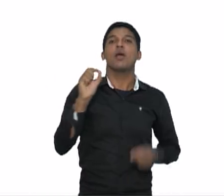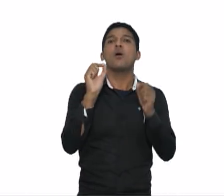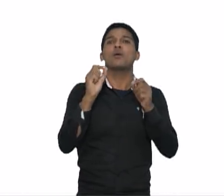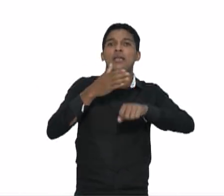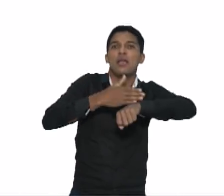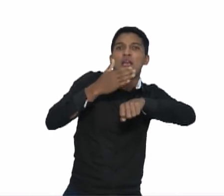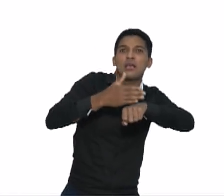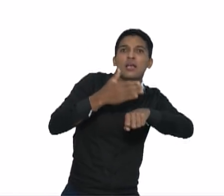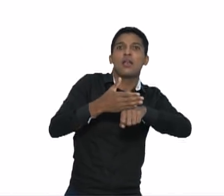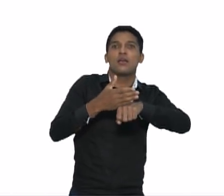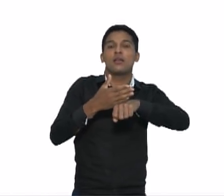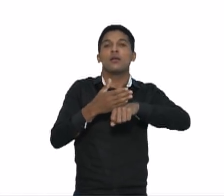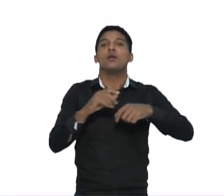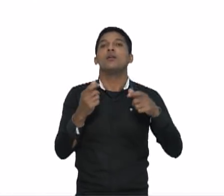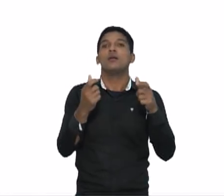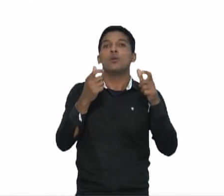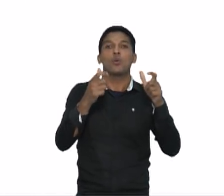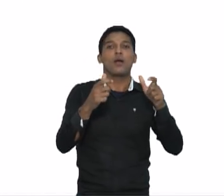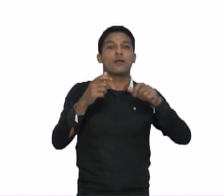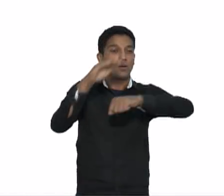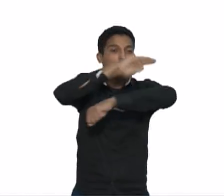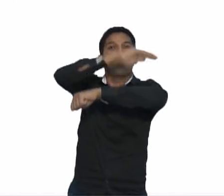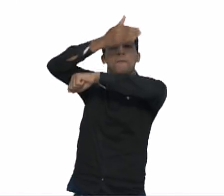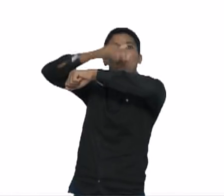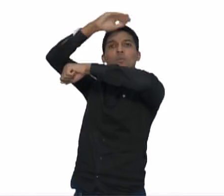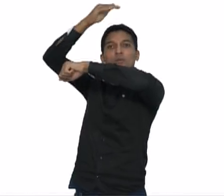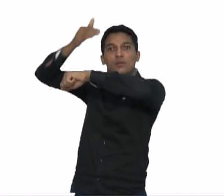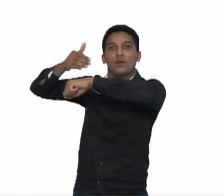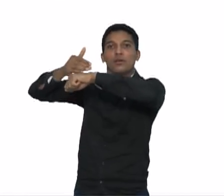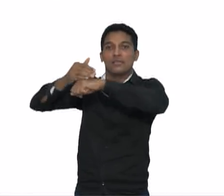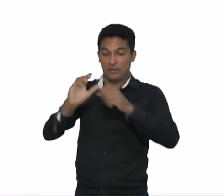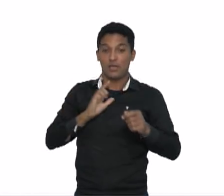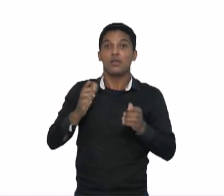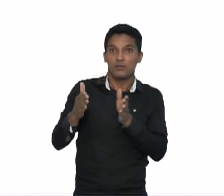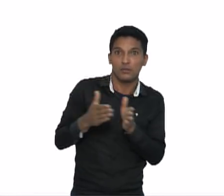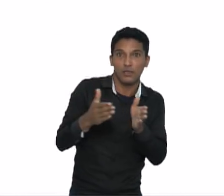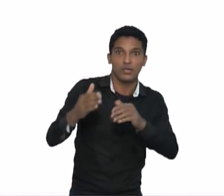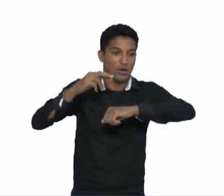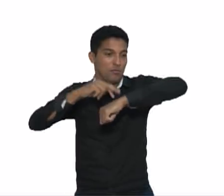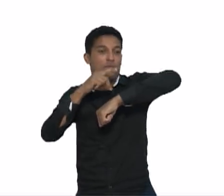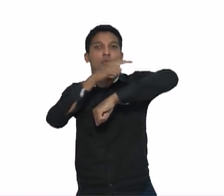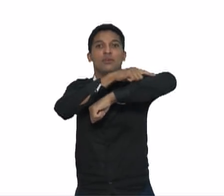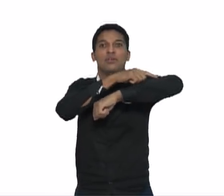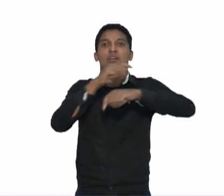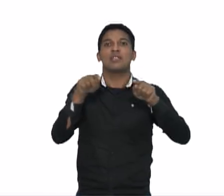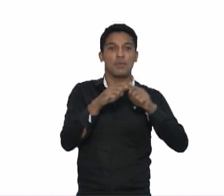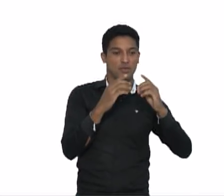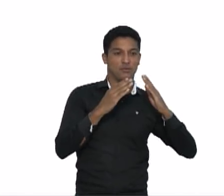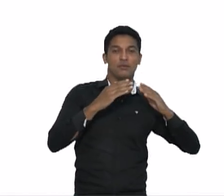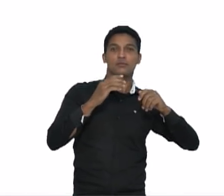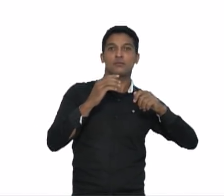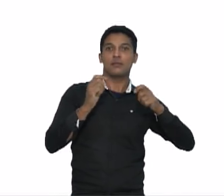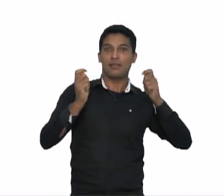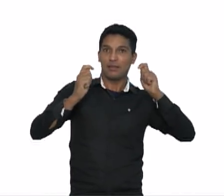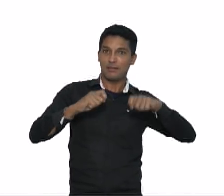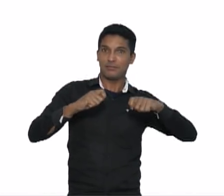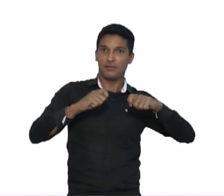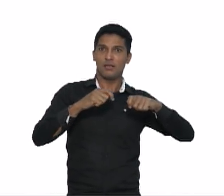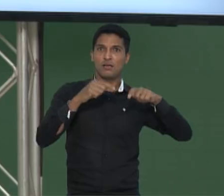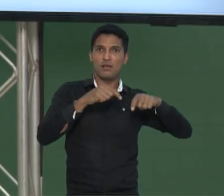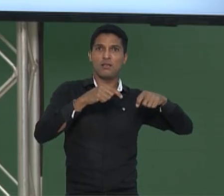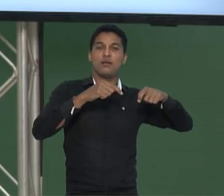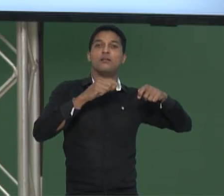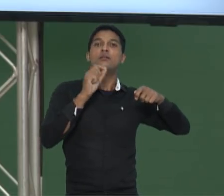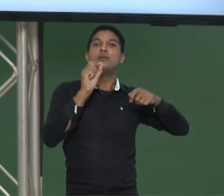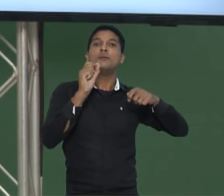realizada em ambiente de montanha, como trilhas, acampamentos e escaladas. Então, tudo que a